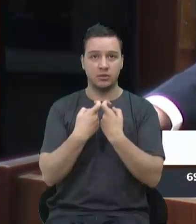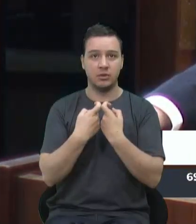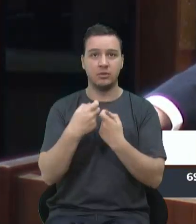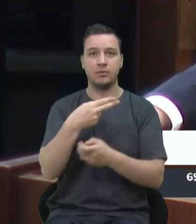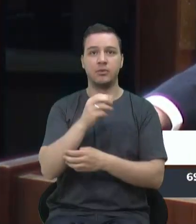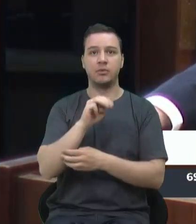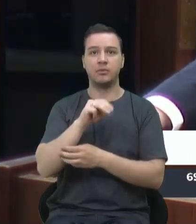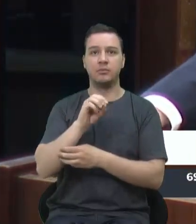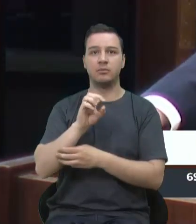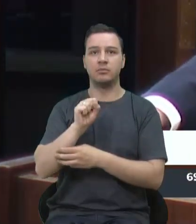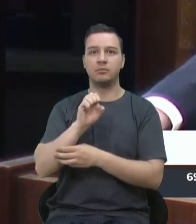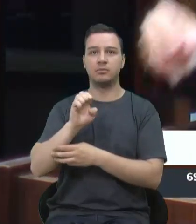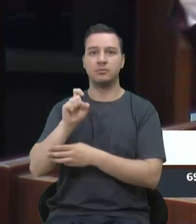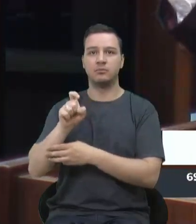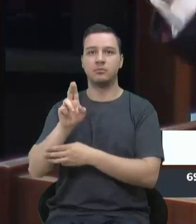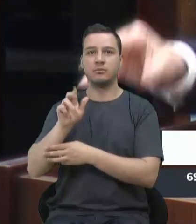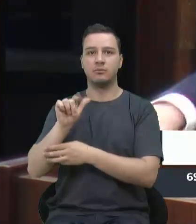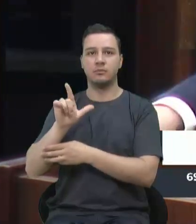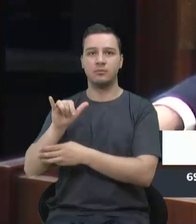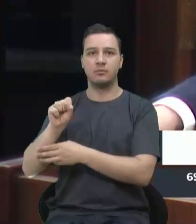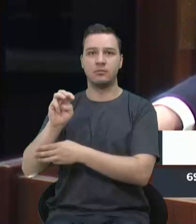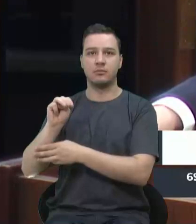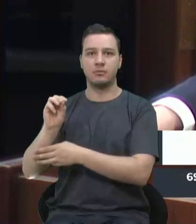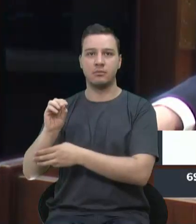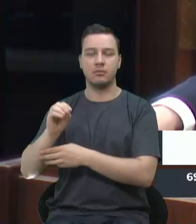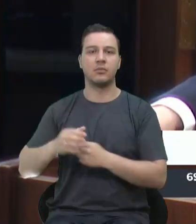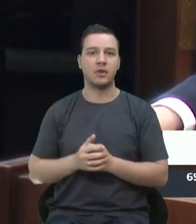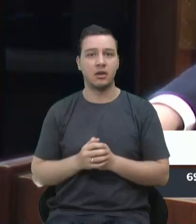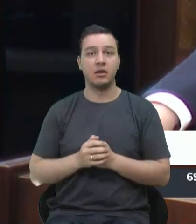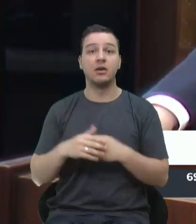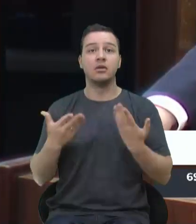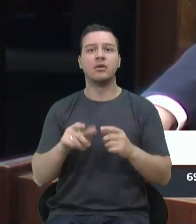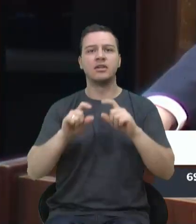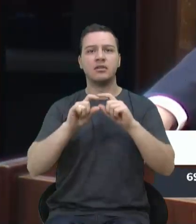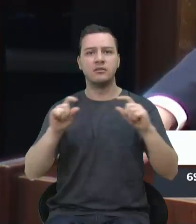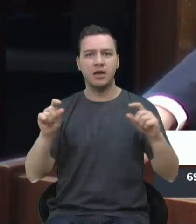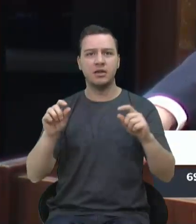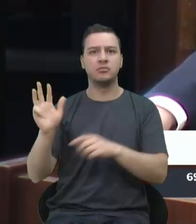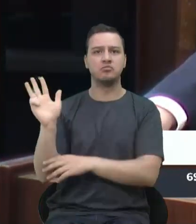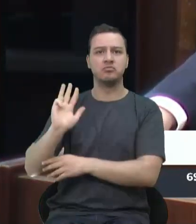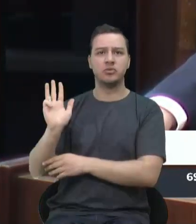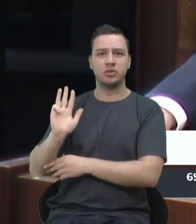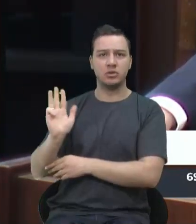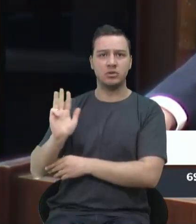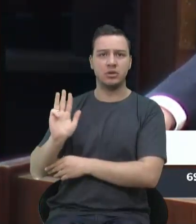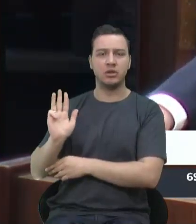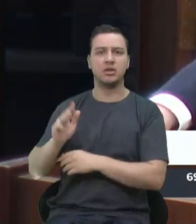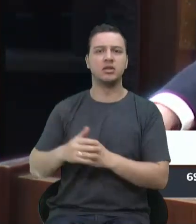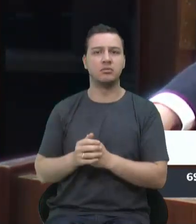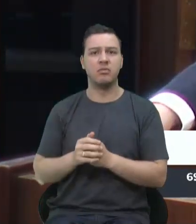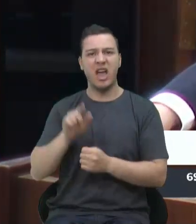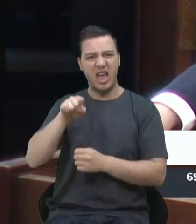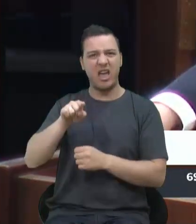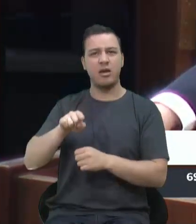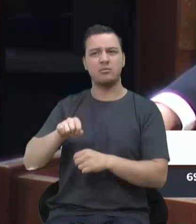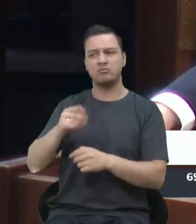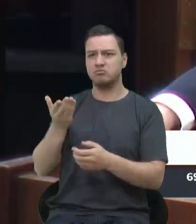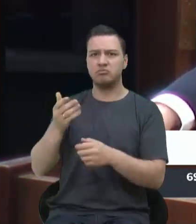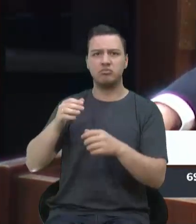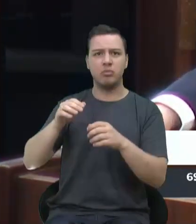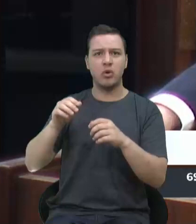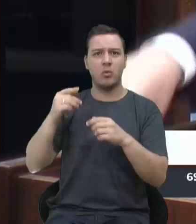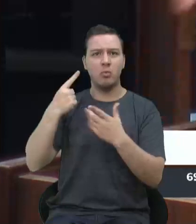o que bem entender. Agora, essa fala do senhor Luiz Inácio Lula da Silva seria uma causa, uma justa causa, seria uma